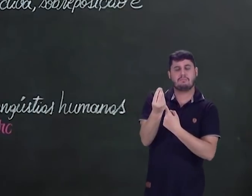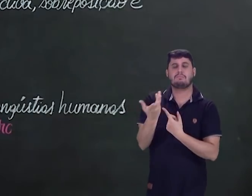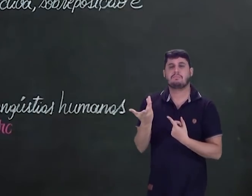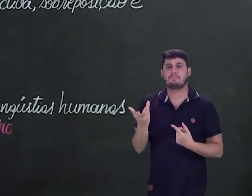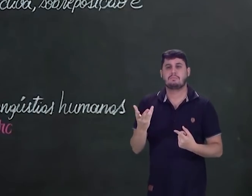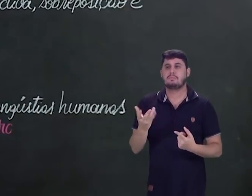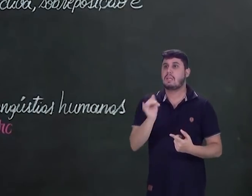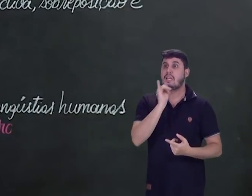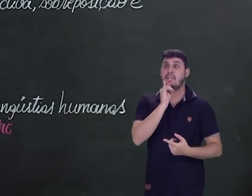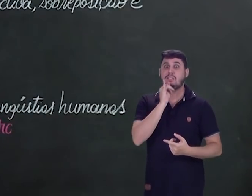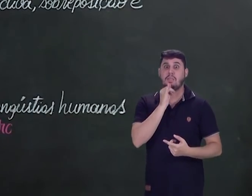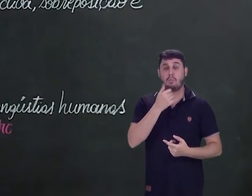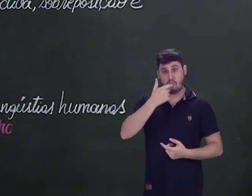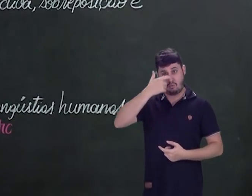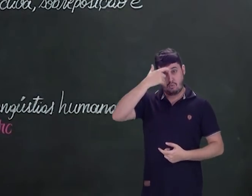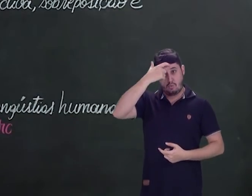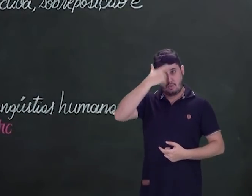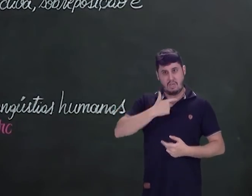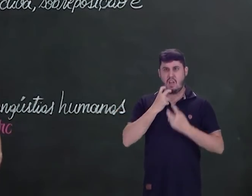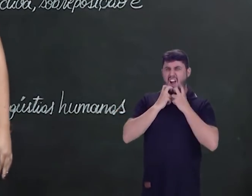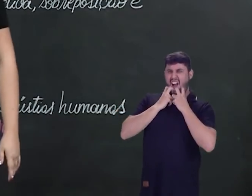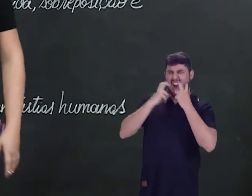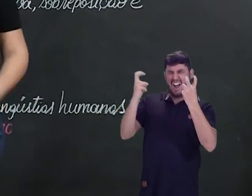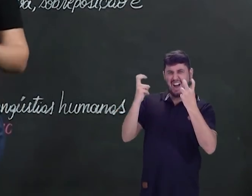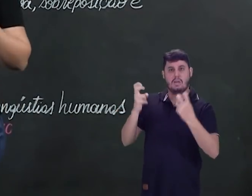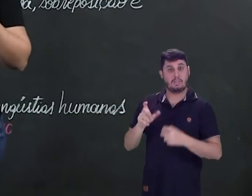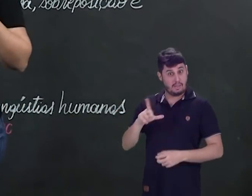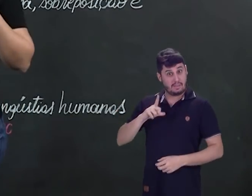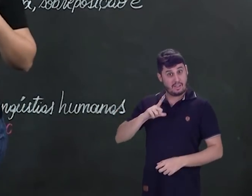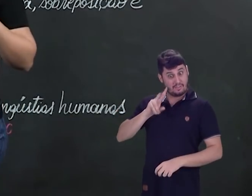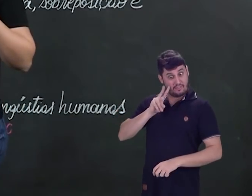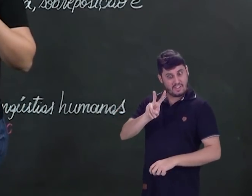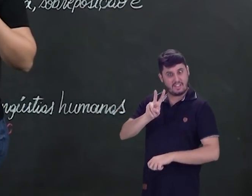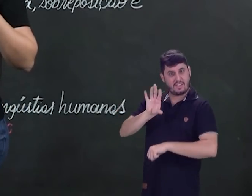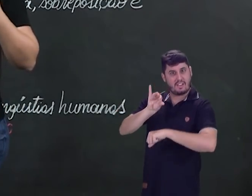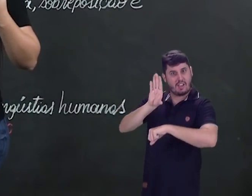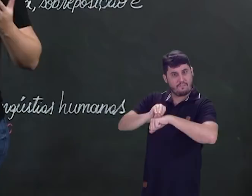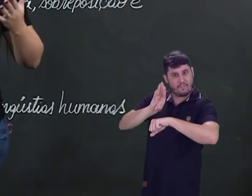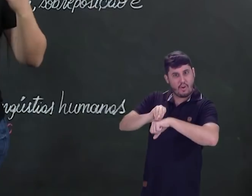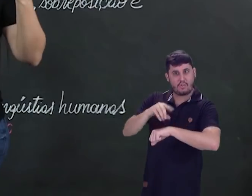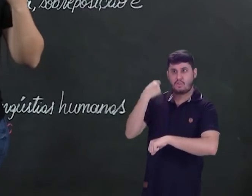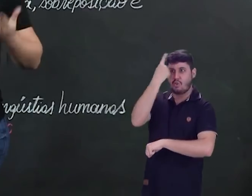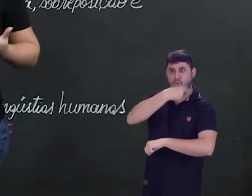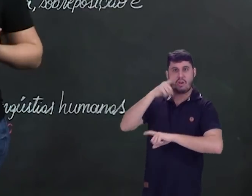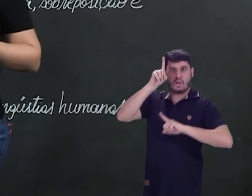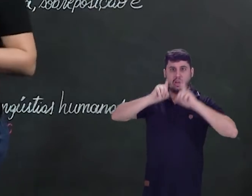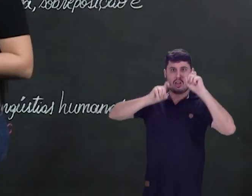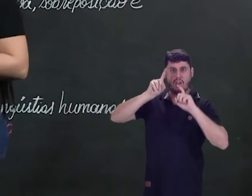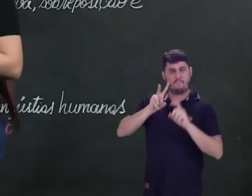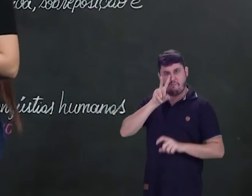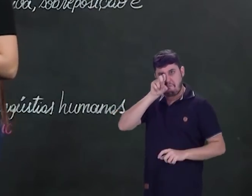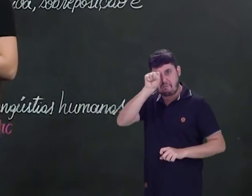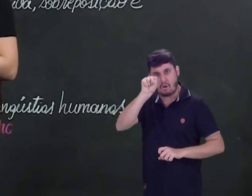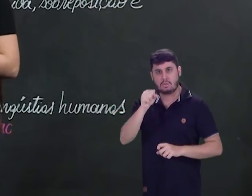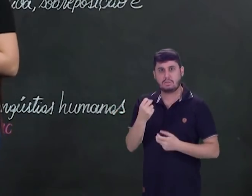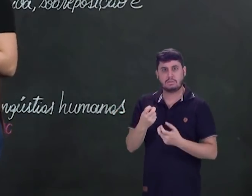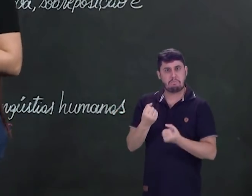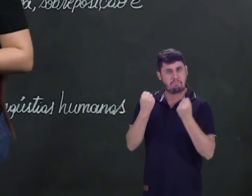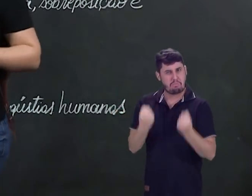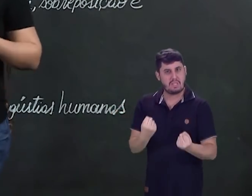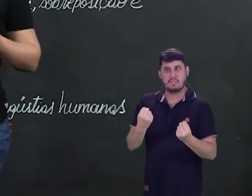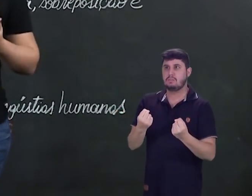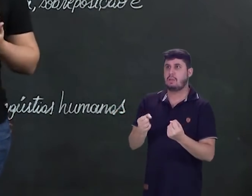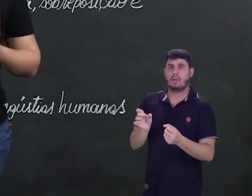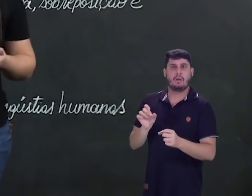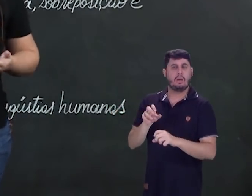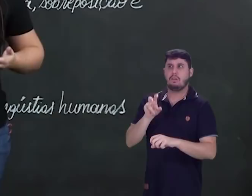expressionista, como essa, O Grito, do Edvard Munch, você vê expressividade na cara, né? Visualmente